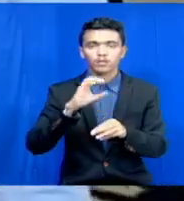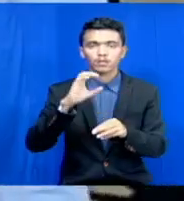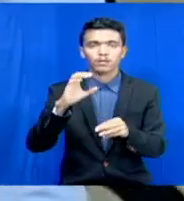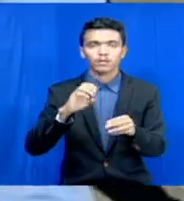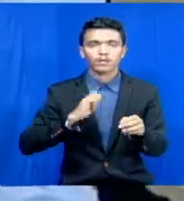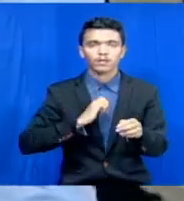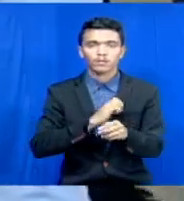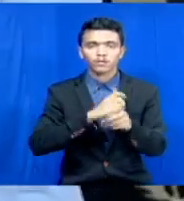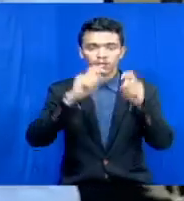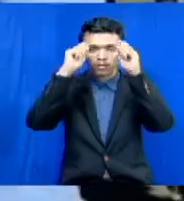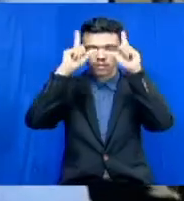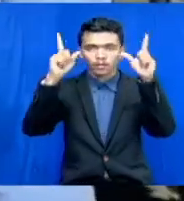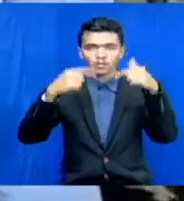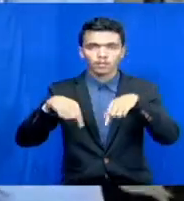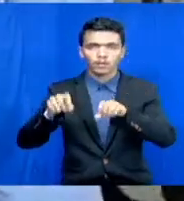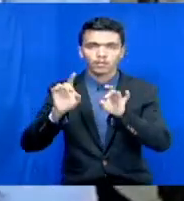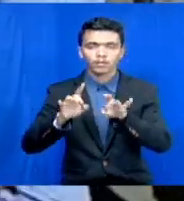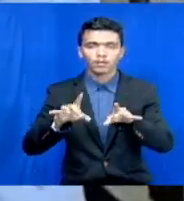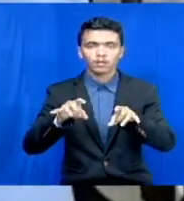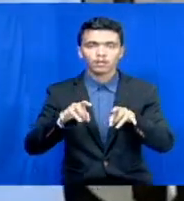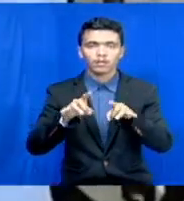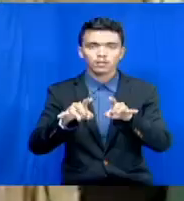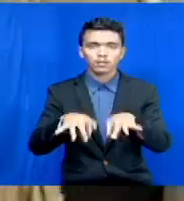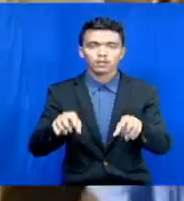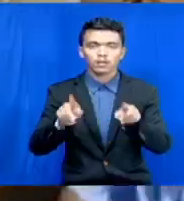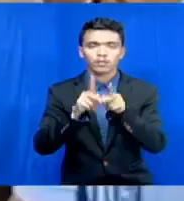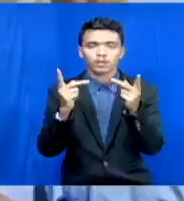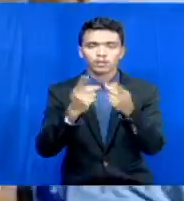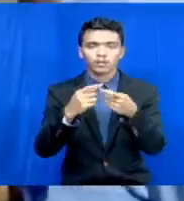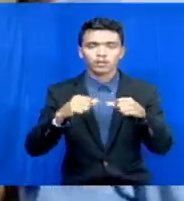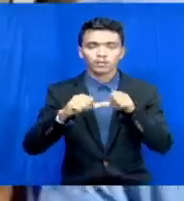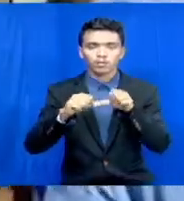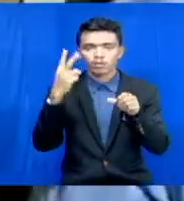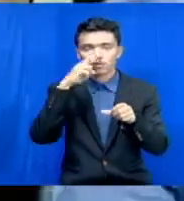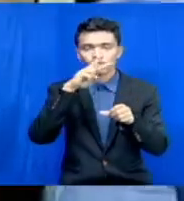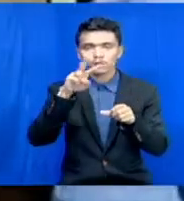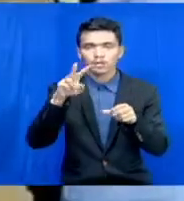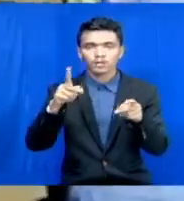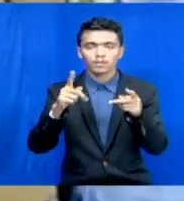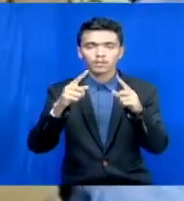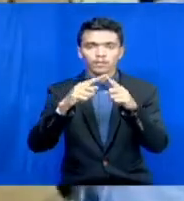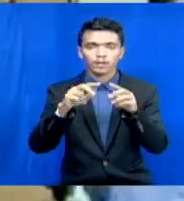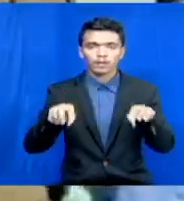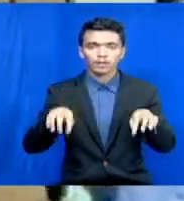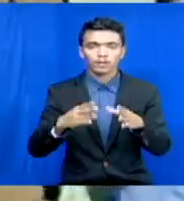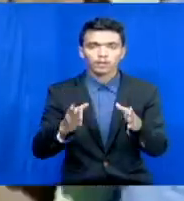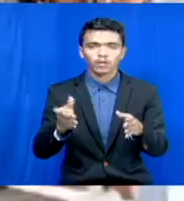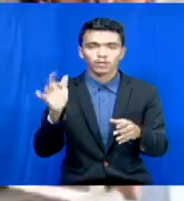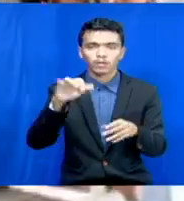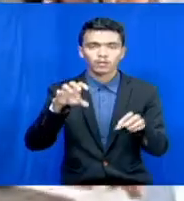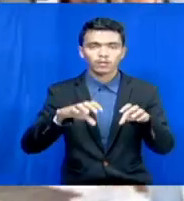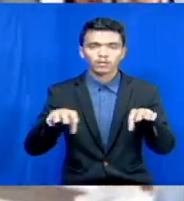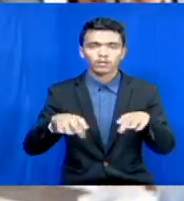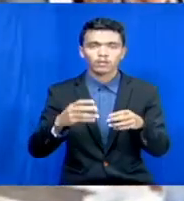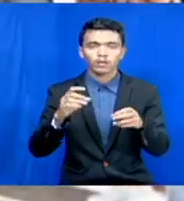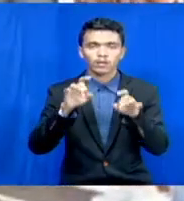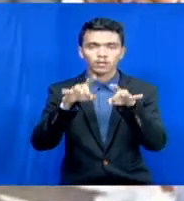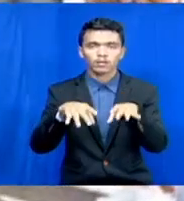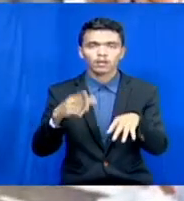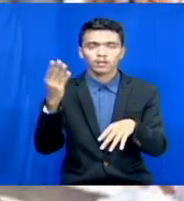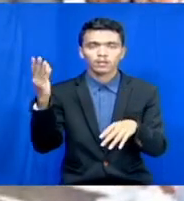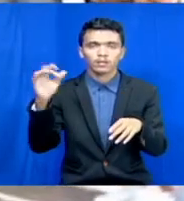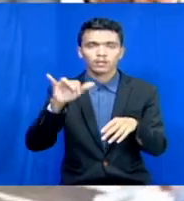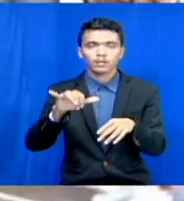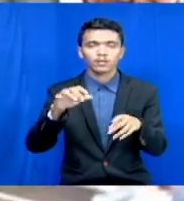embaixador Timor-Leste ba Austrália ho companhia Hillwood Beers continua halo visita trabalhadores siran be serviço ona ya Austrália sirni uma